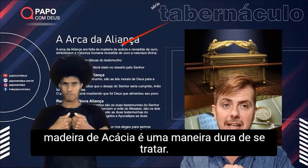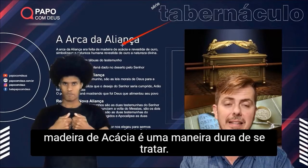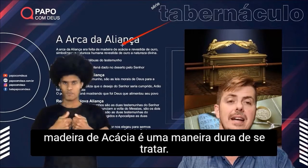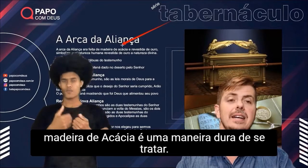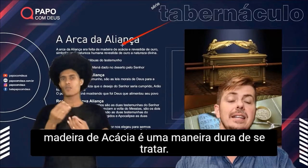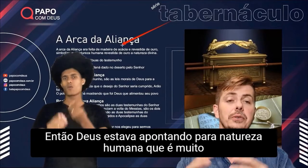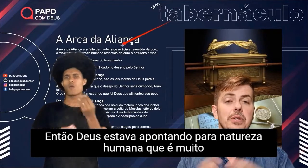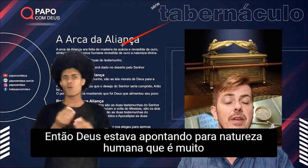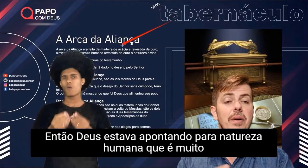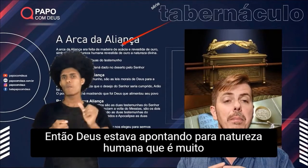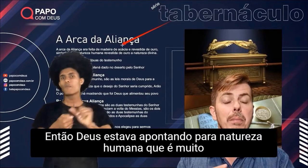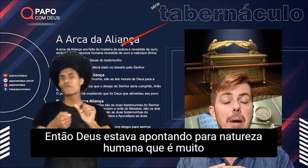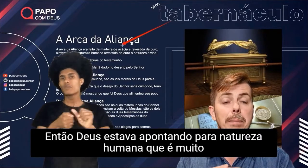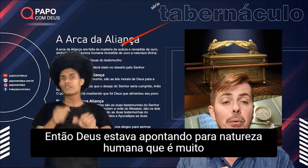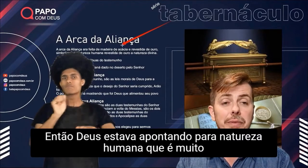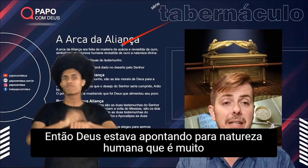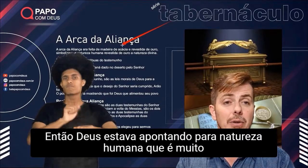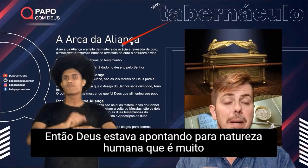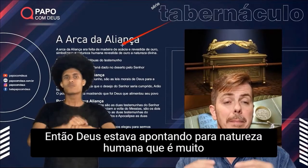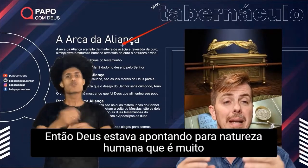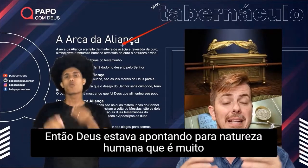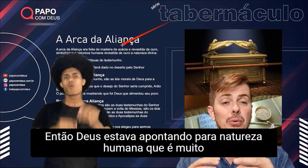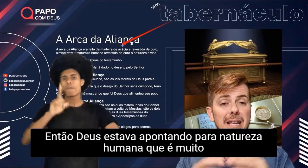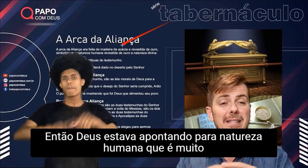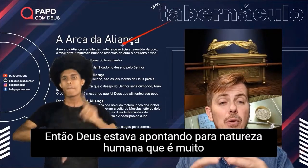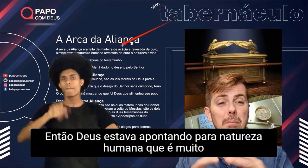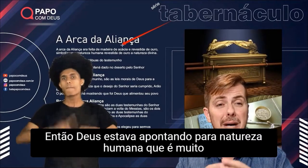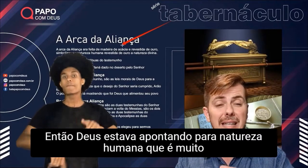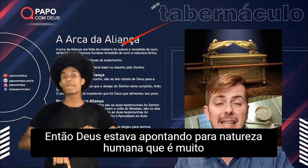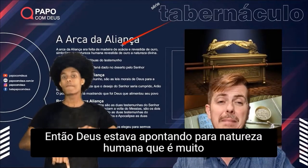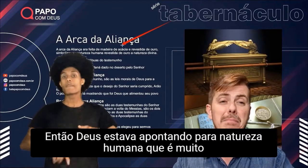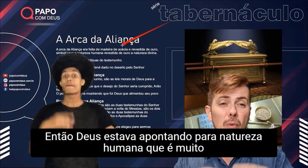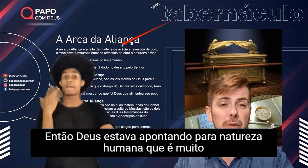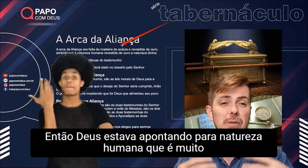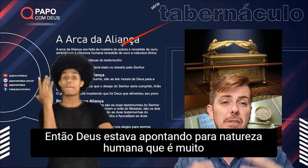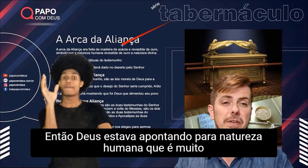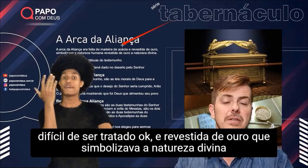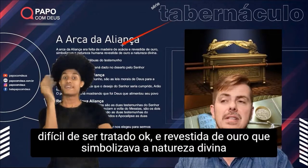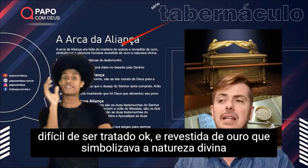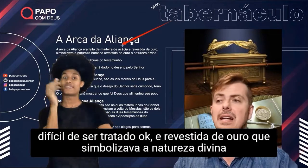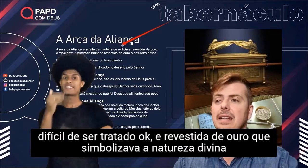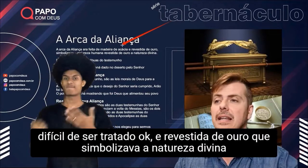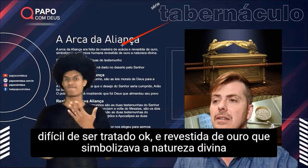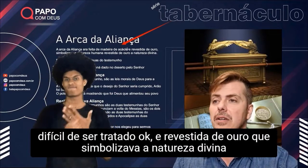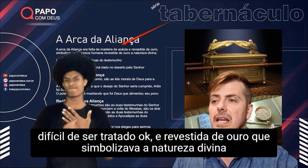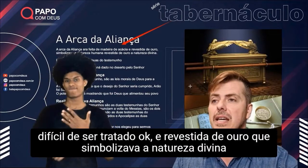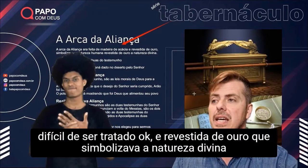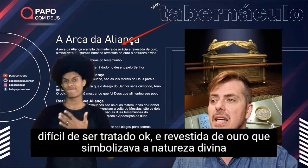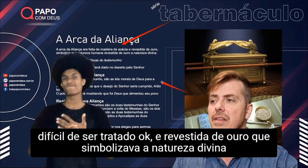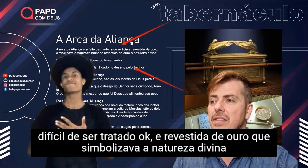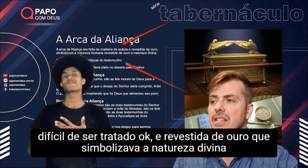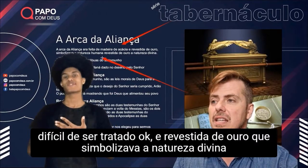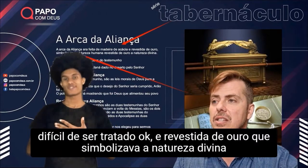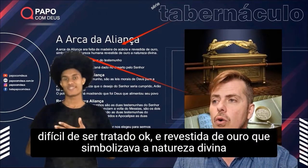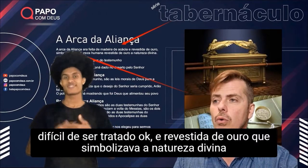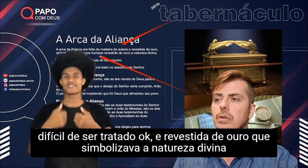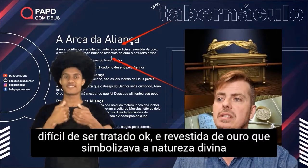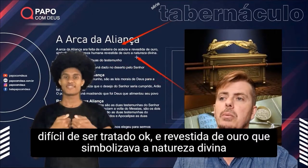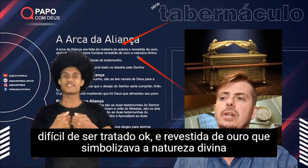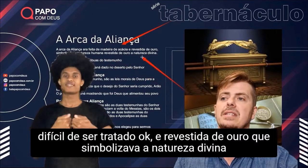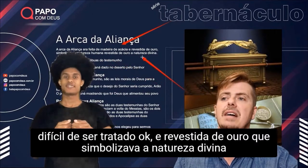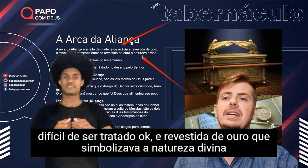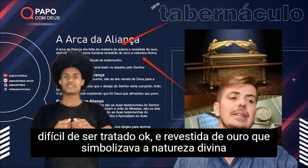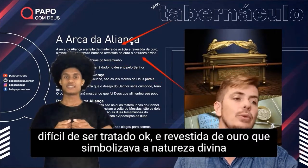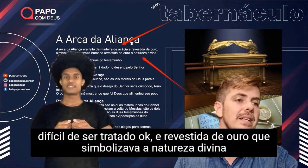dura de se tratar. Então Deus estava apontando para a natureza humana, que é muito difícil de ser tratada, ok? E revestida de